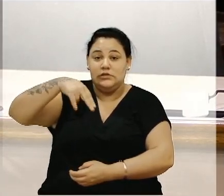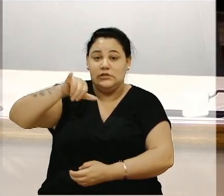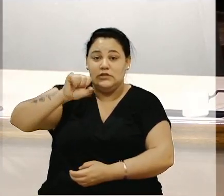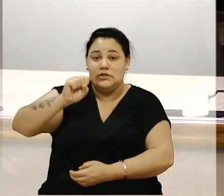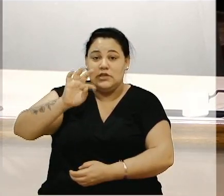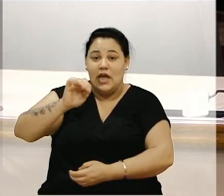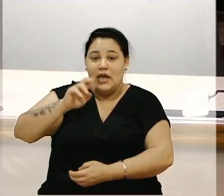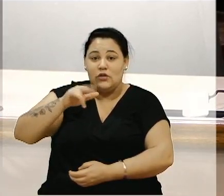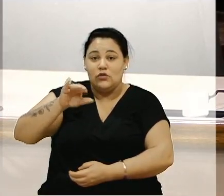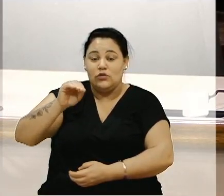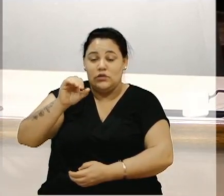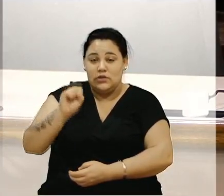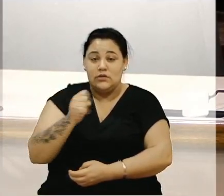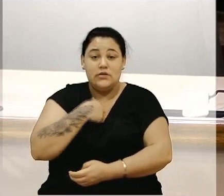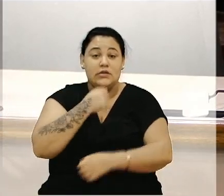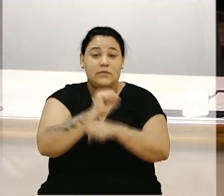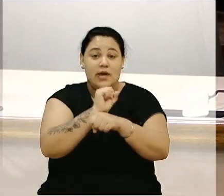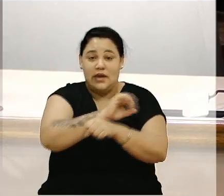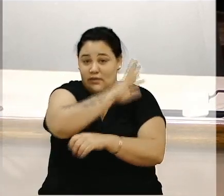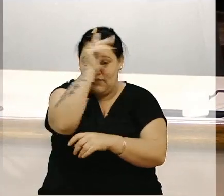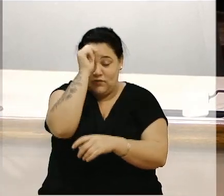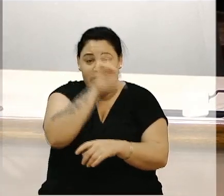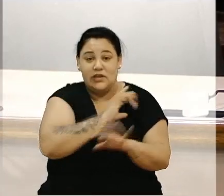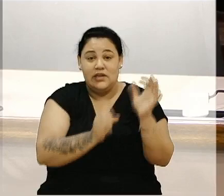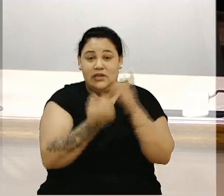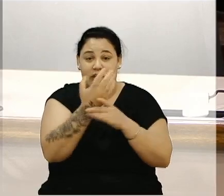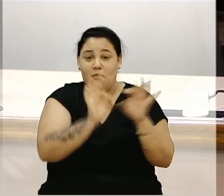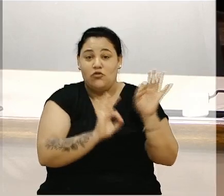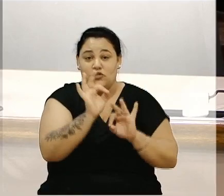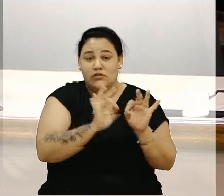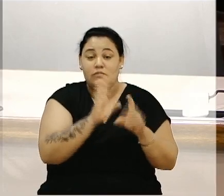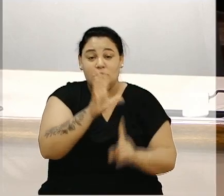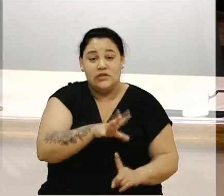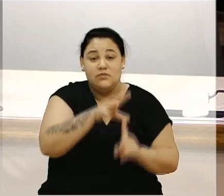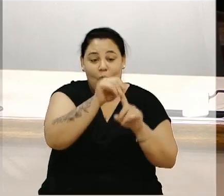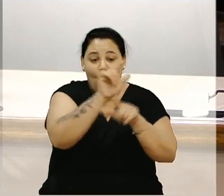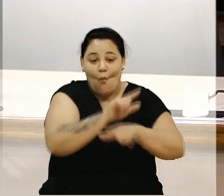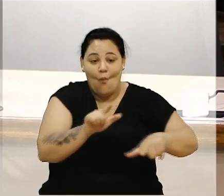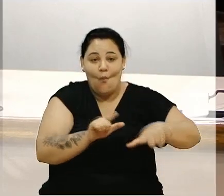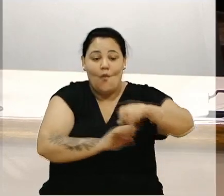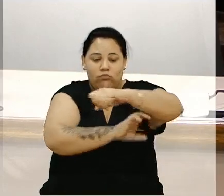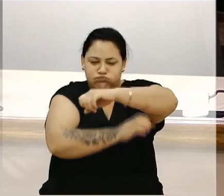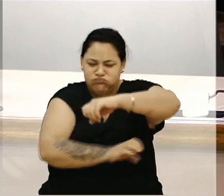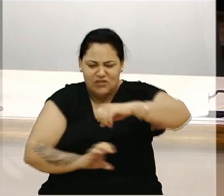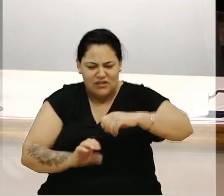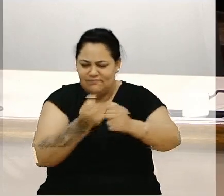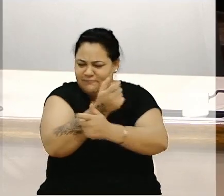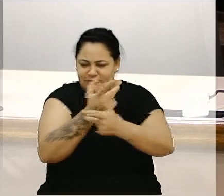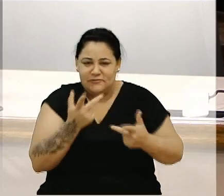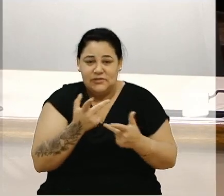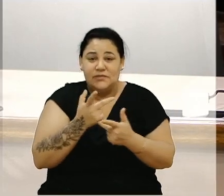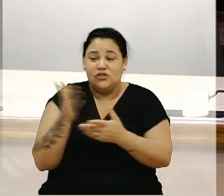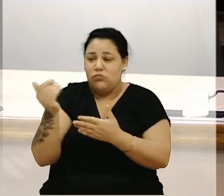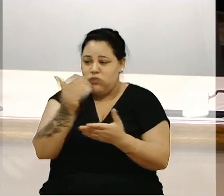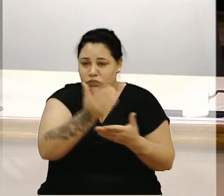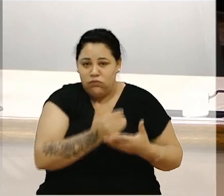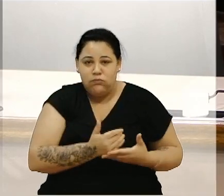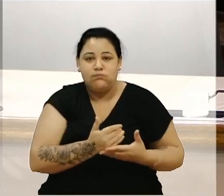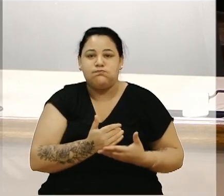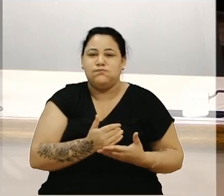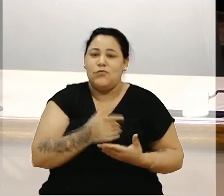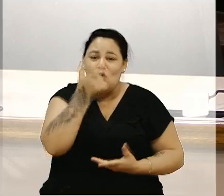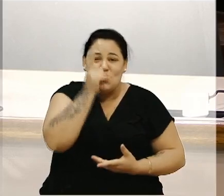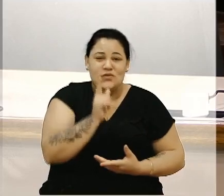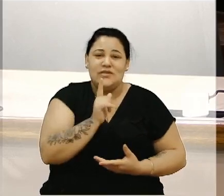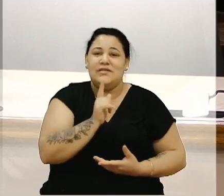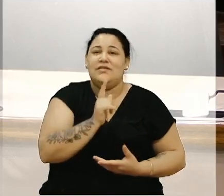projetos, principalmente para saneamento, né? Para que a gente possa captar esses recursos, já que o governo federal, porque depois,